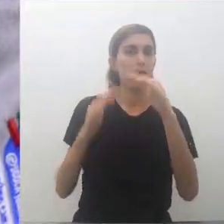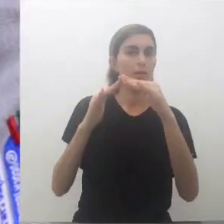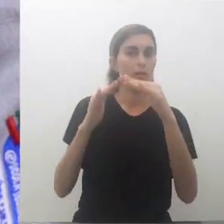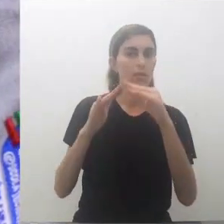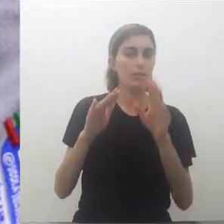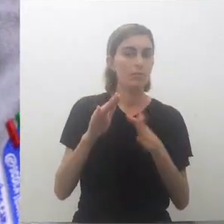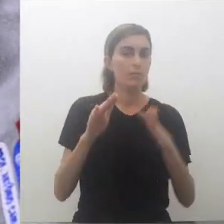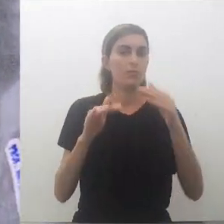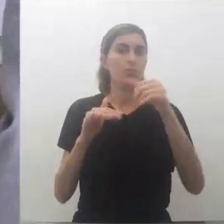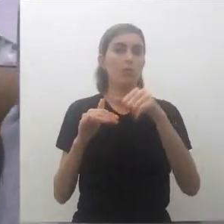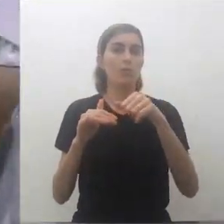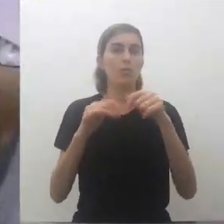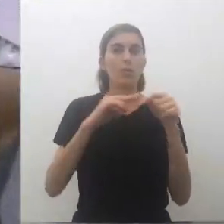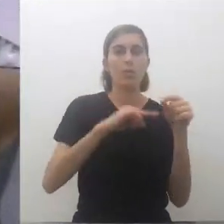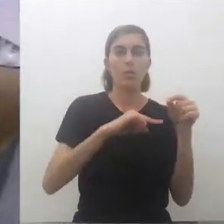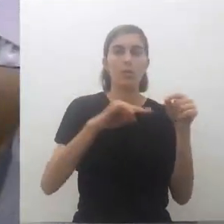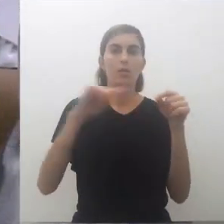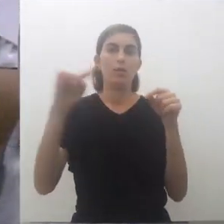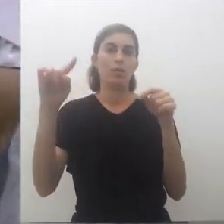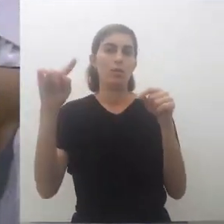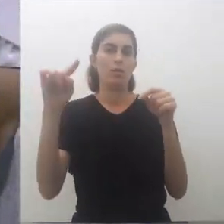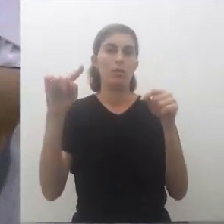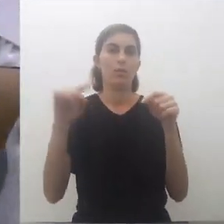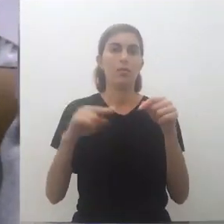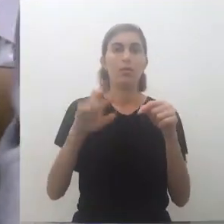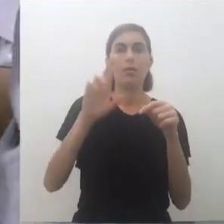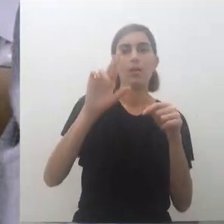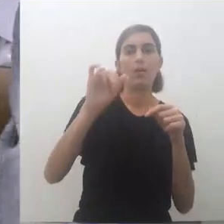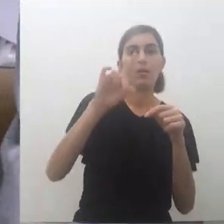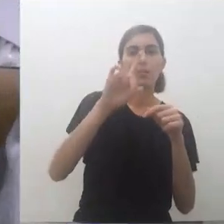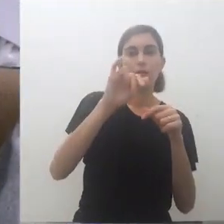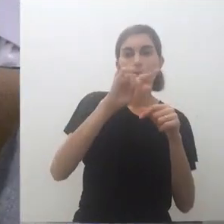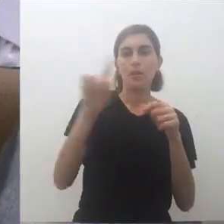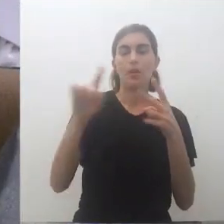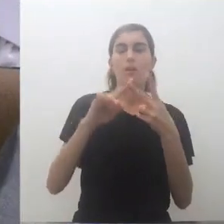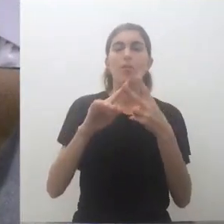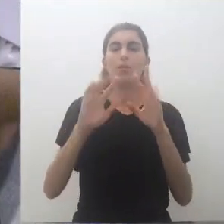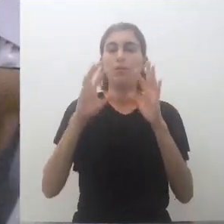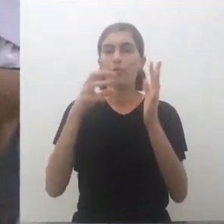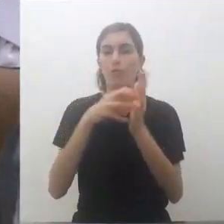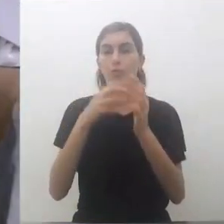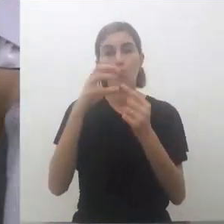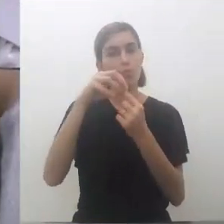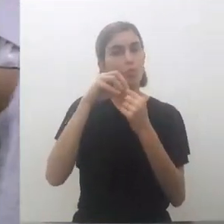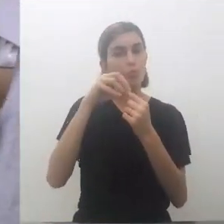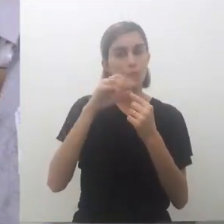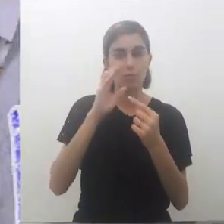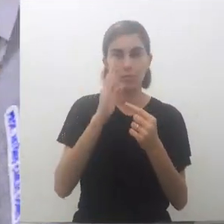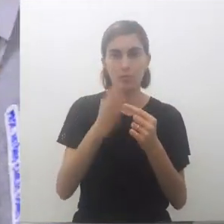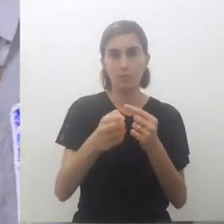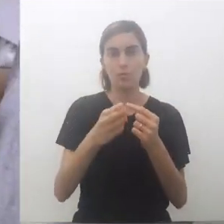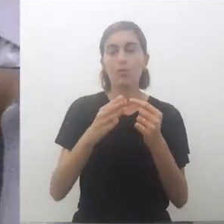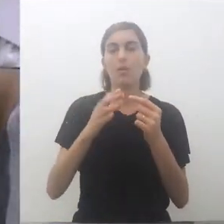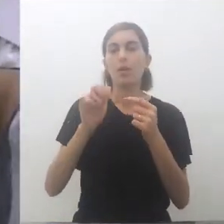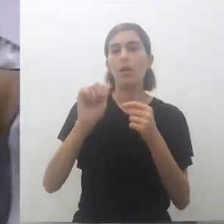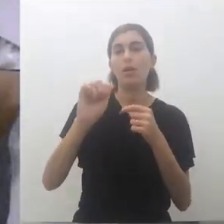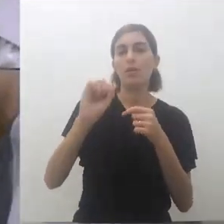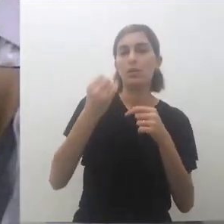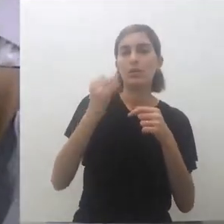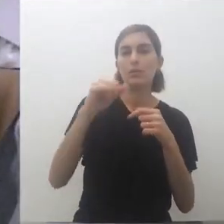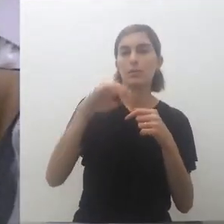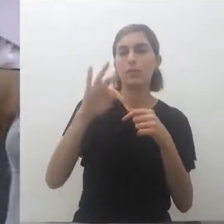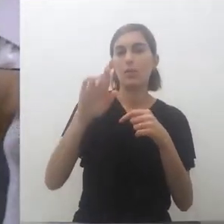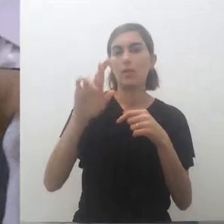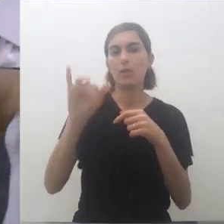em diagonal, radial com foco em um único elemento, de forma assimétrica, né,